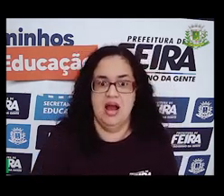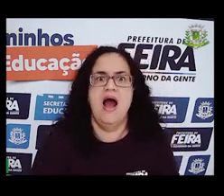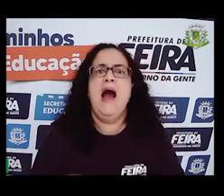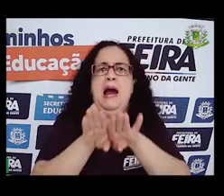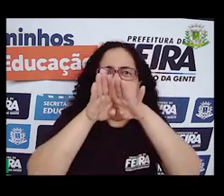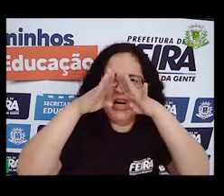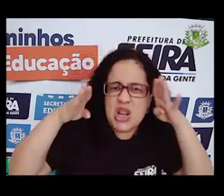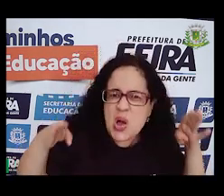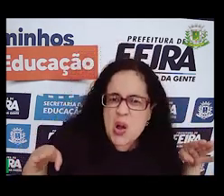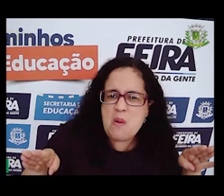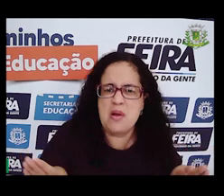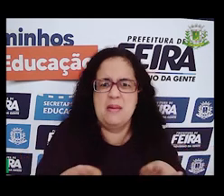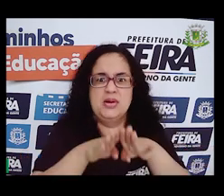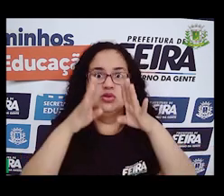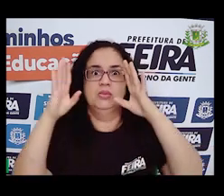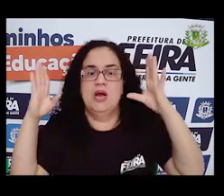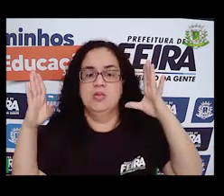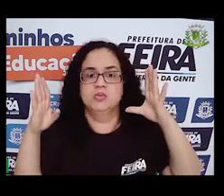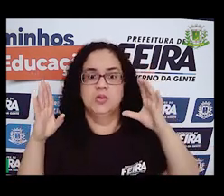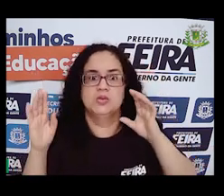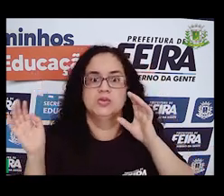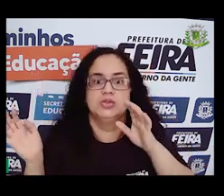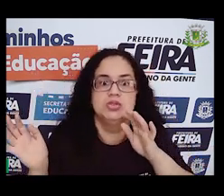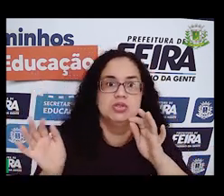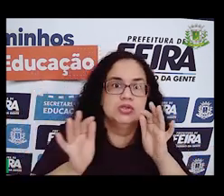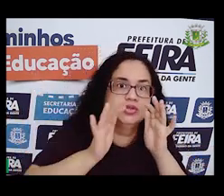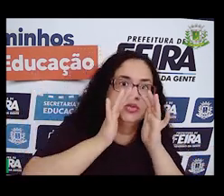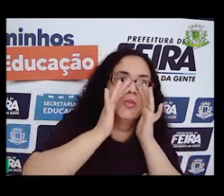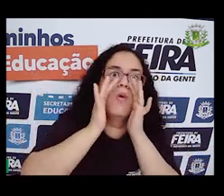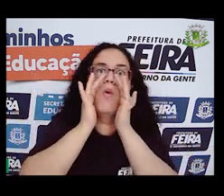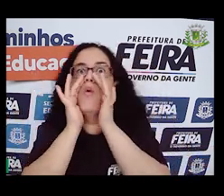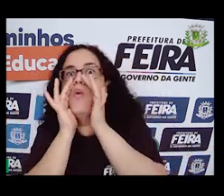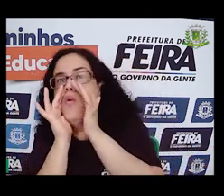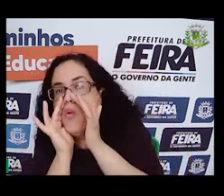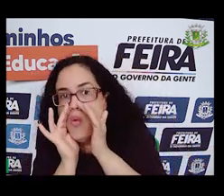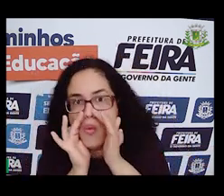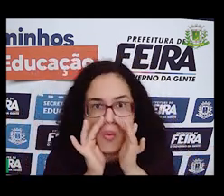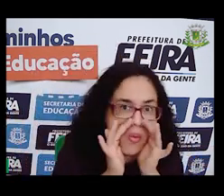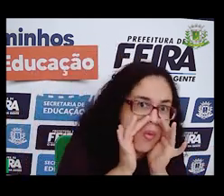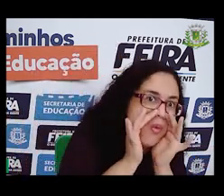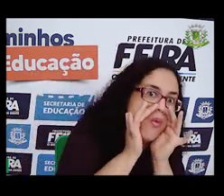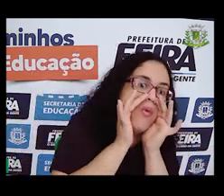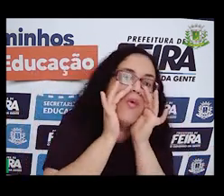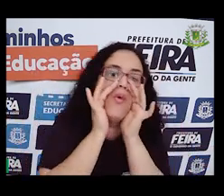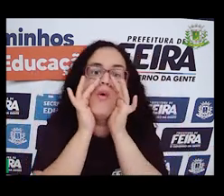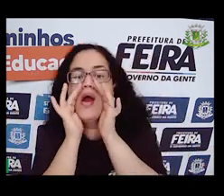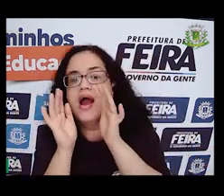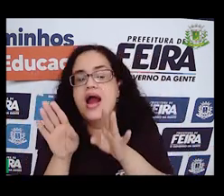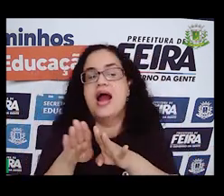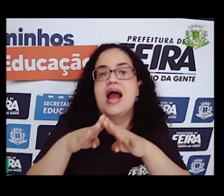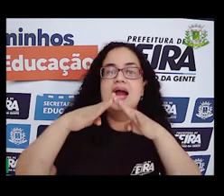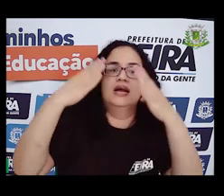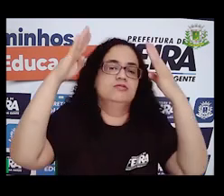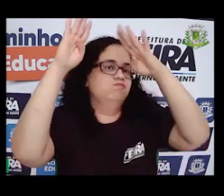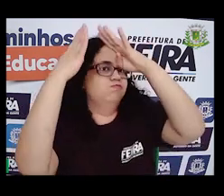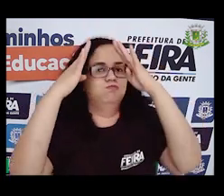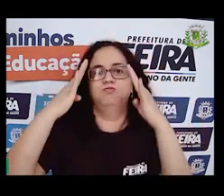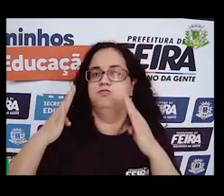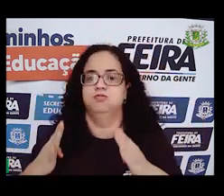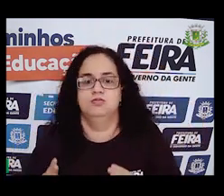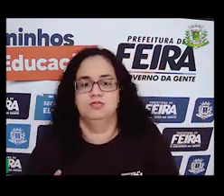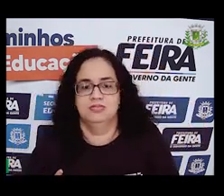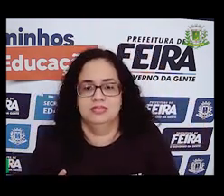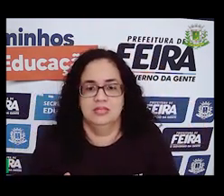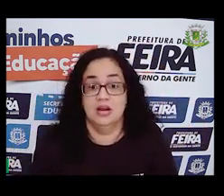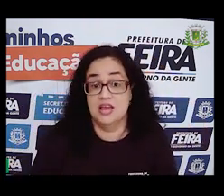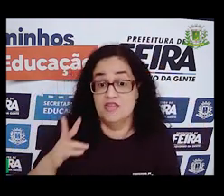disse: "Abram logo esta porta, ou soprarei, soprarei e esta casa